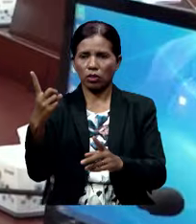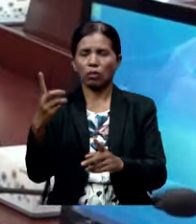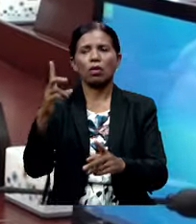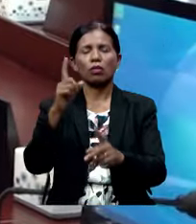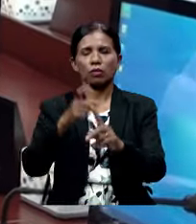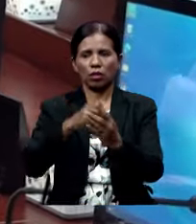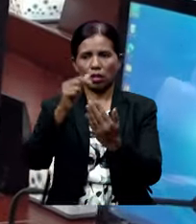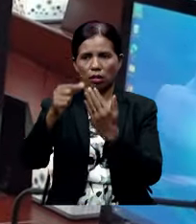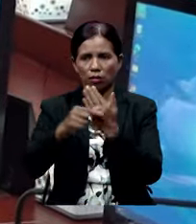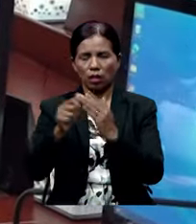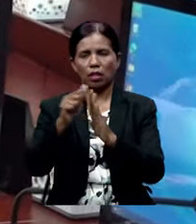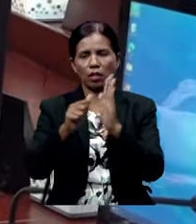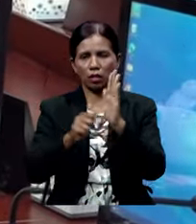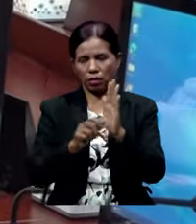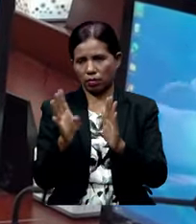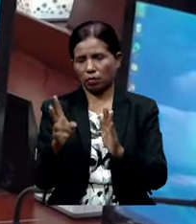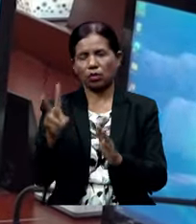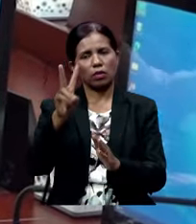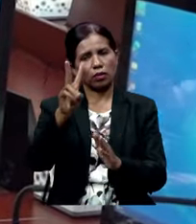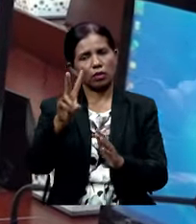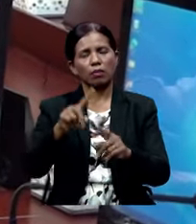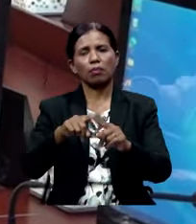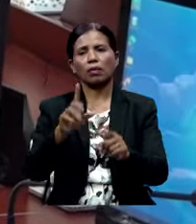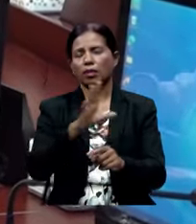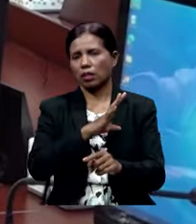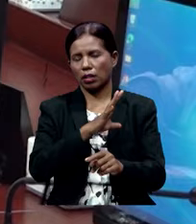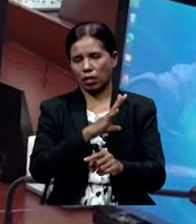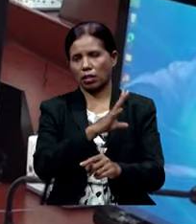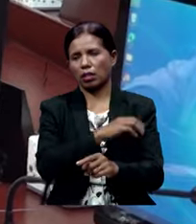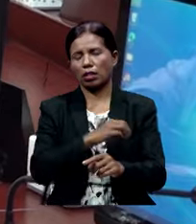ia artigo hat 100 resin rua, mai be se heim visto